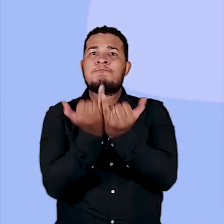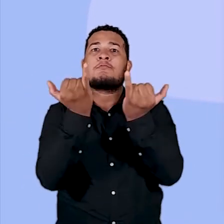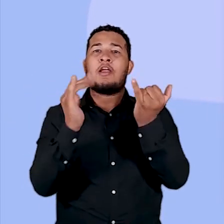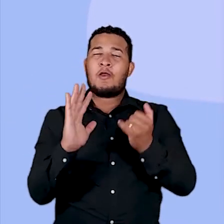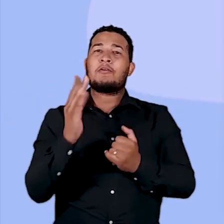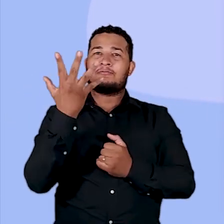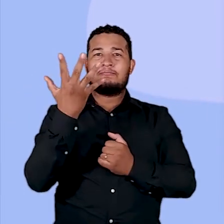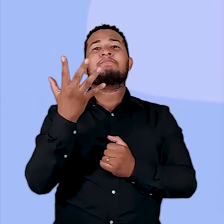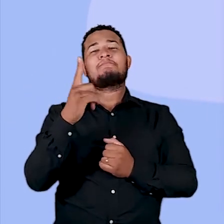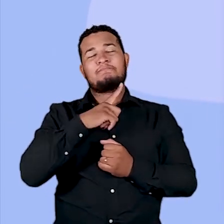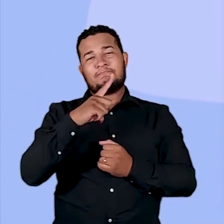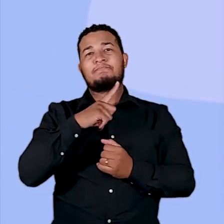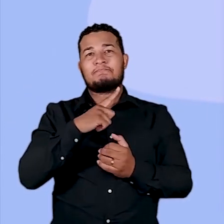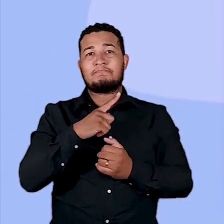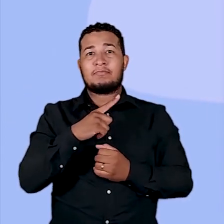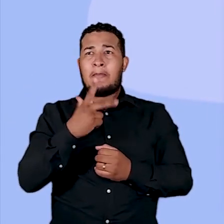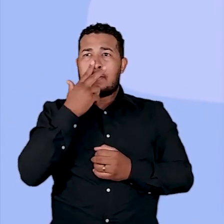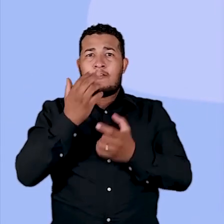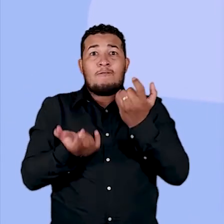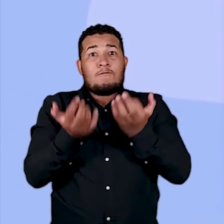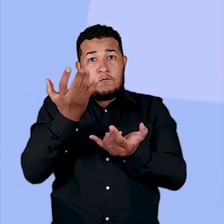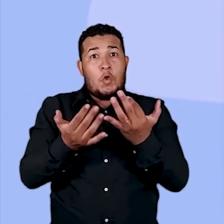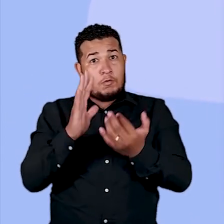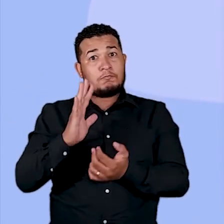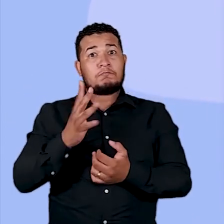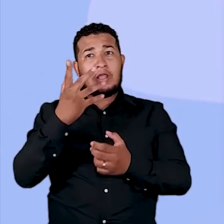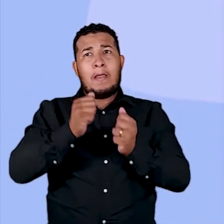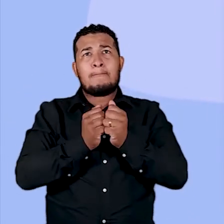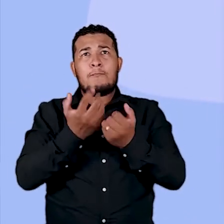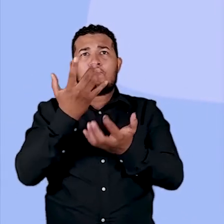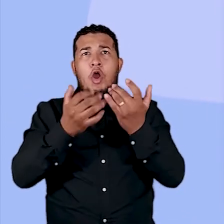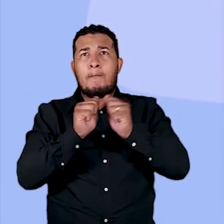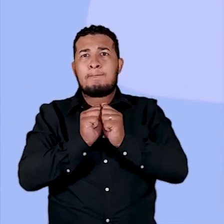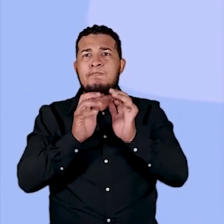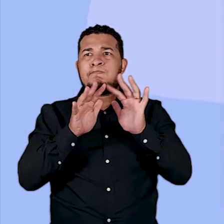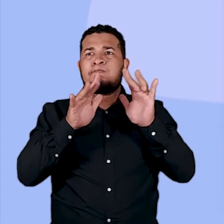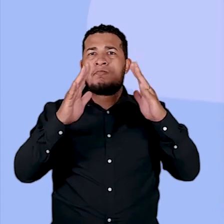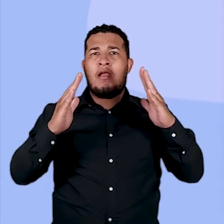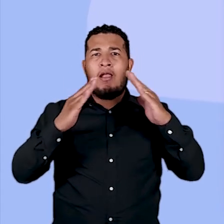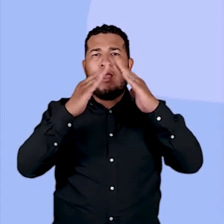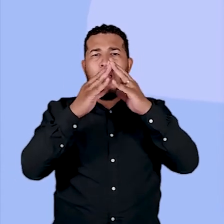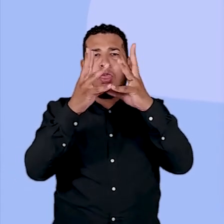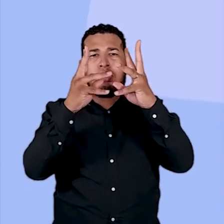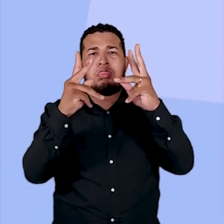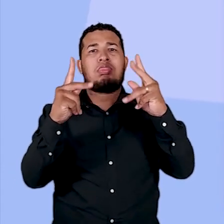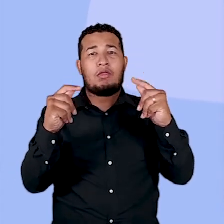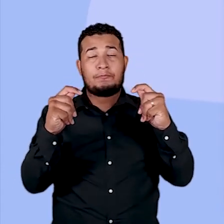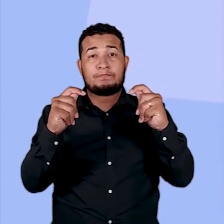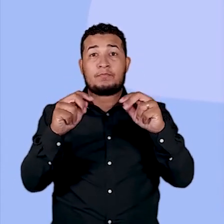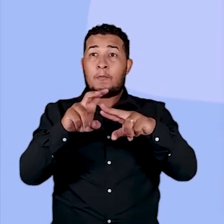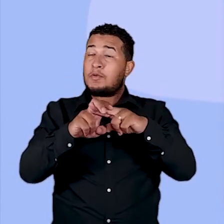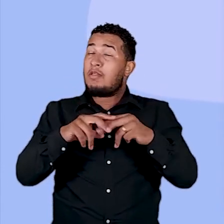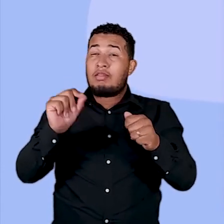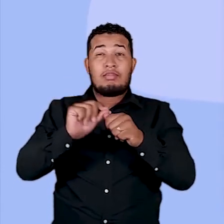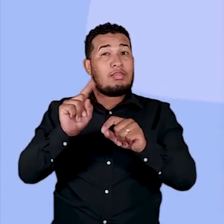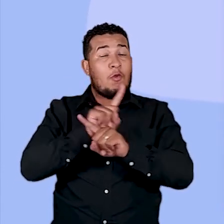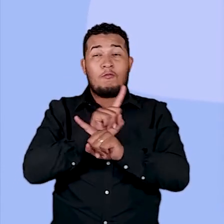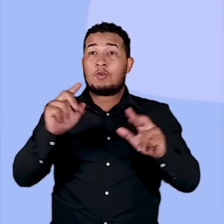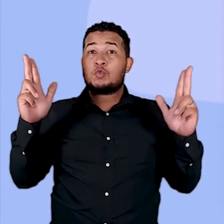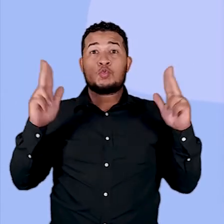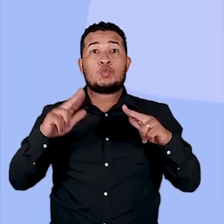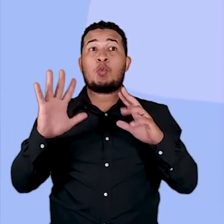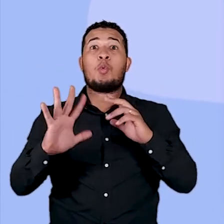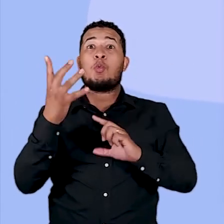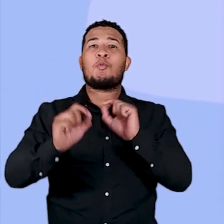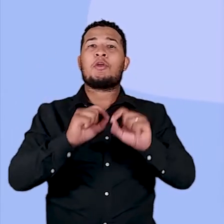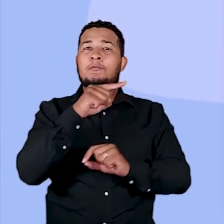provoca esse tipo de fenômeno, tá vendo? Chega a pegar fogo, esse fogo se alastra pela casa e tudo mais. Que não se deve fazer, em hipótese